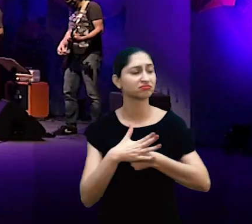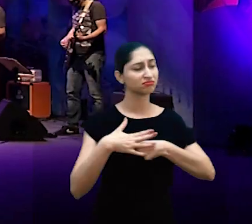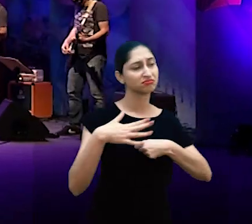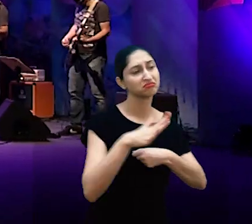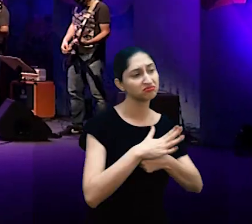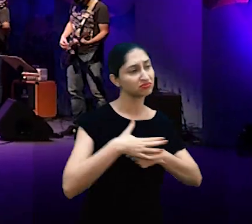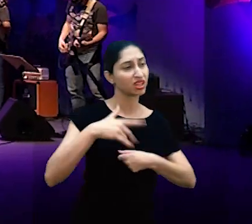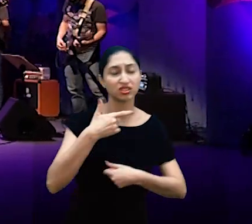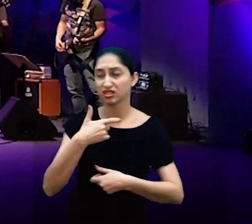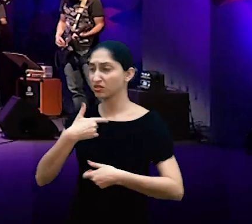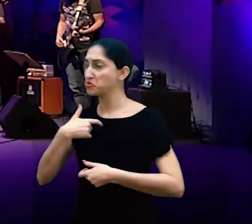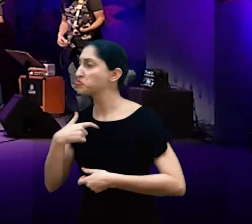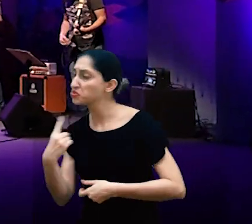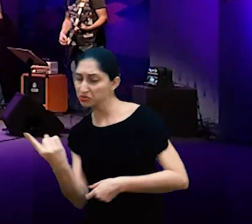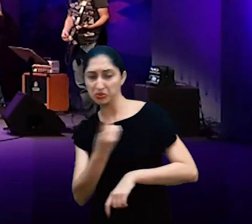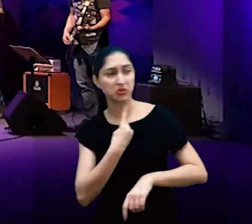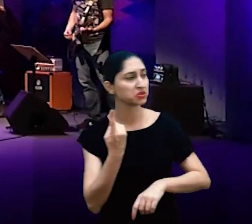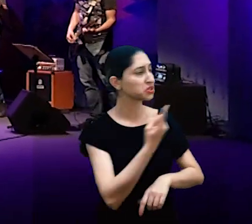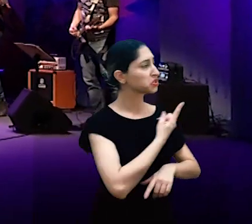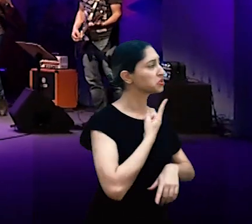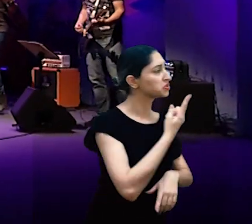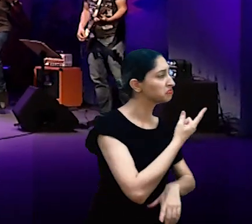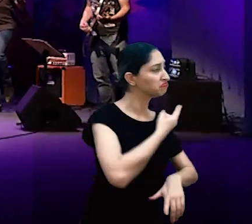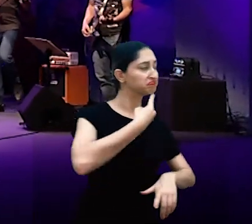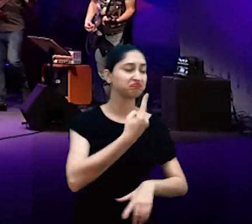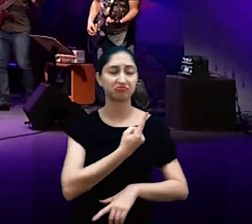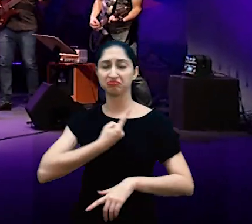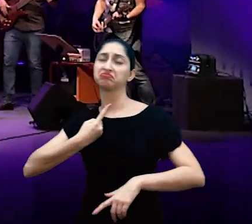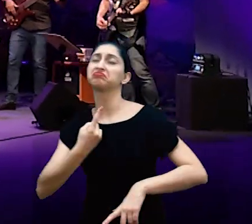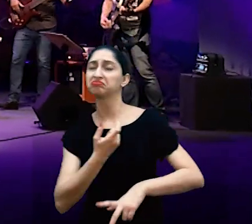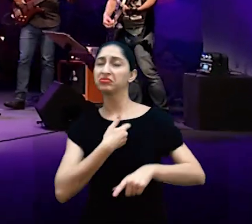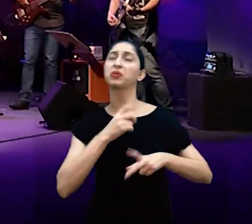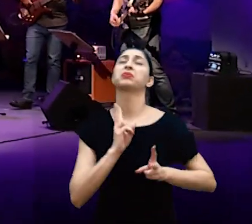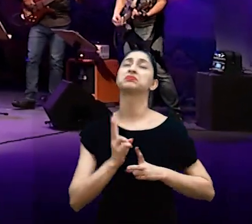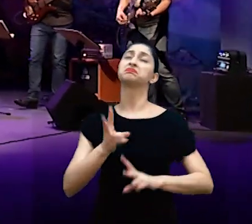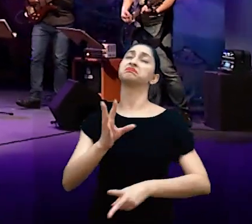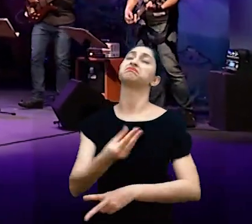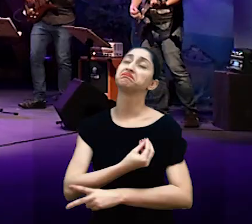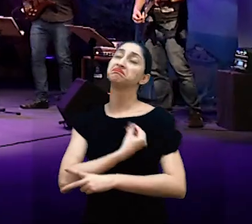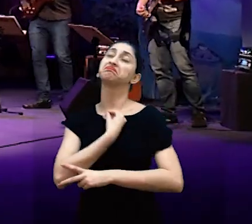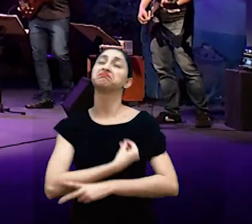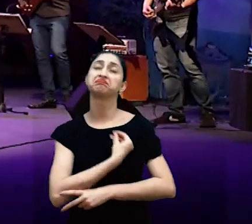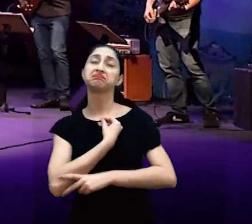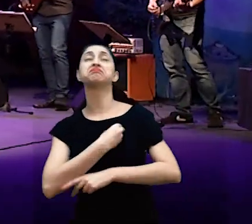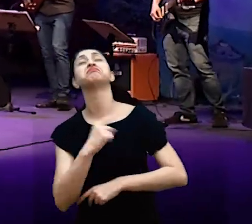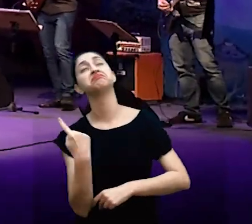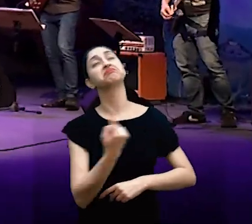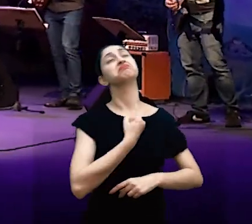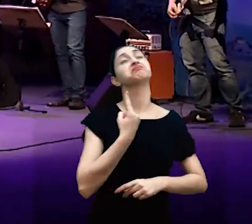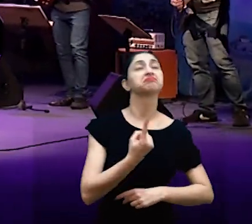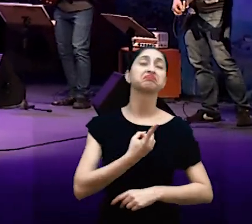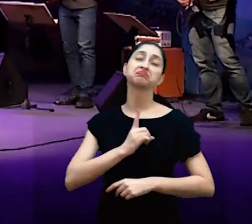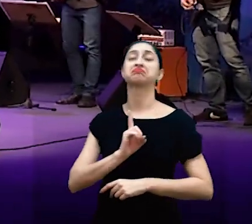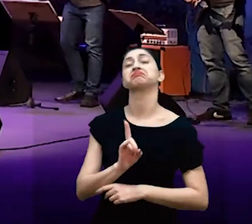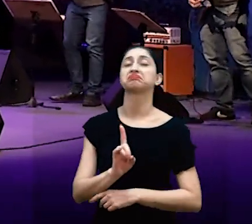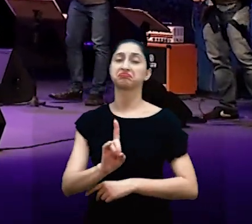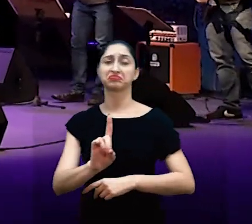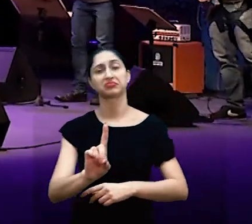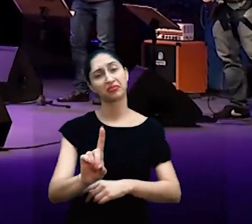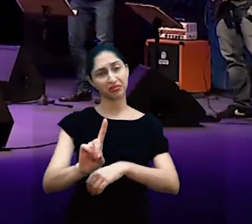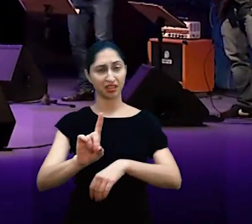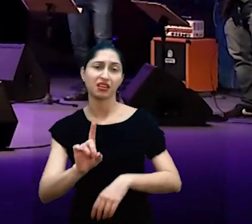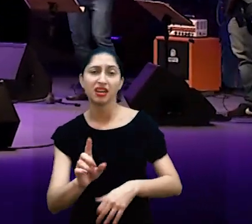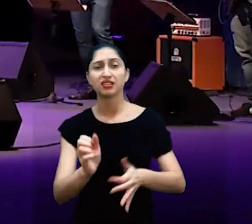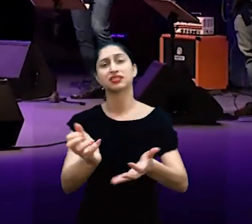Mas como eu não tenho ninguém, eu levo a vida assim, tão